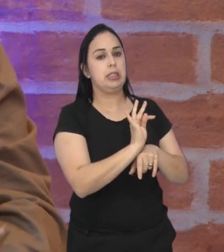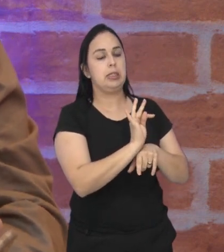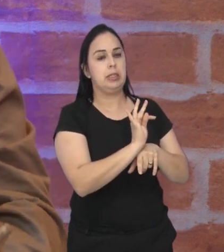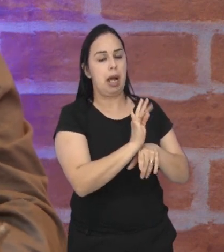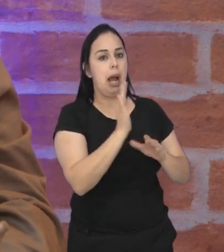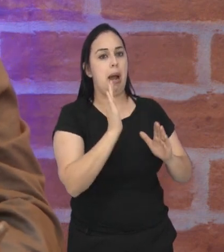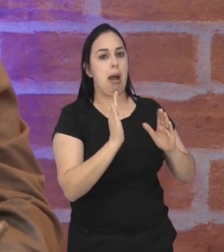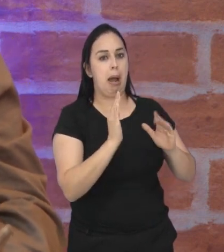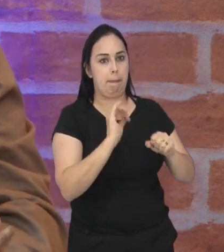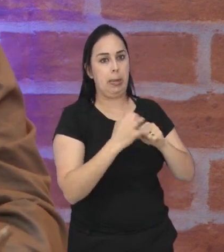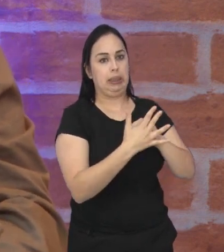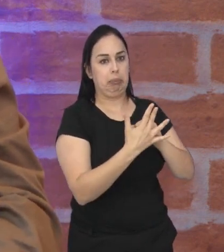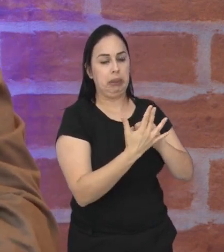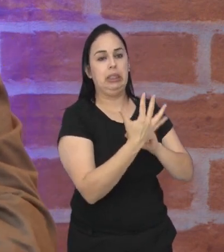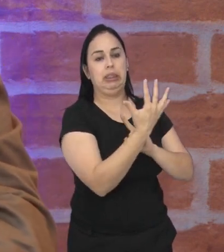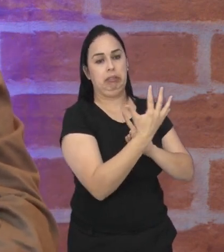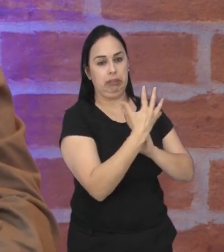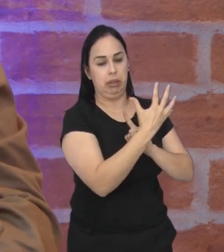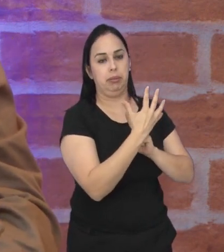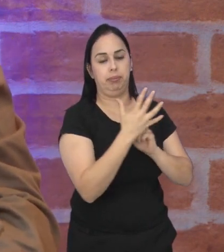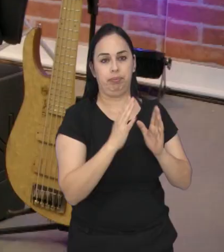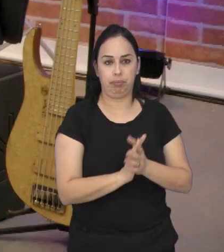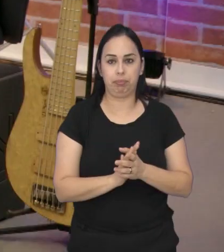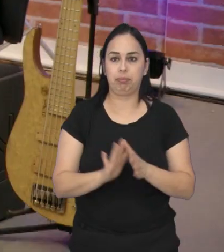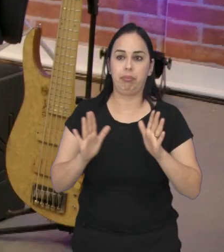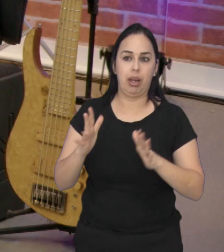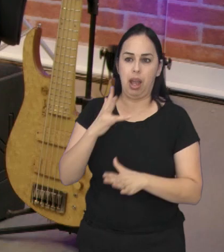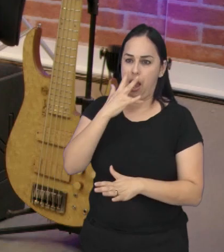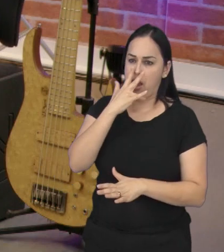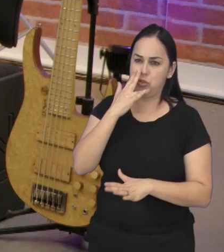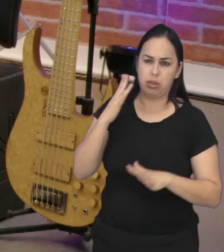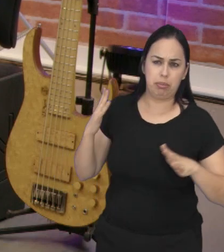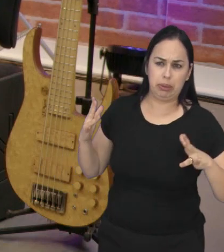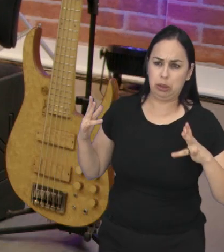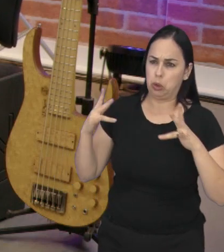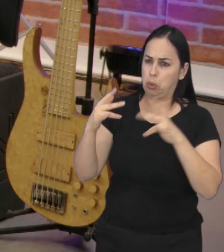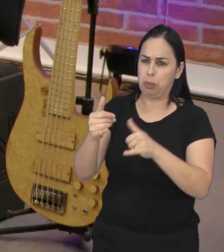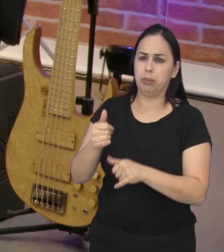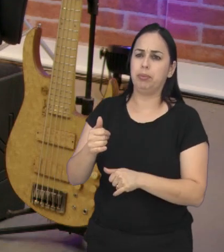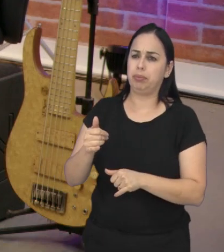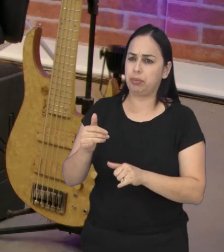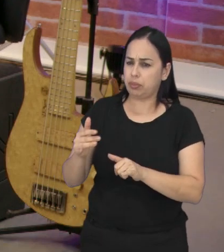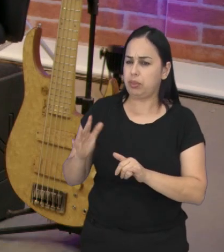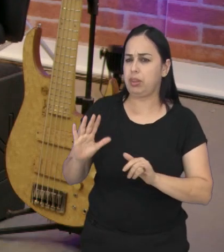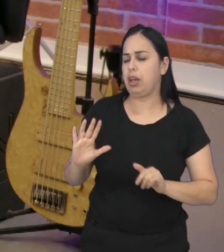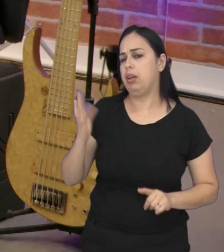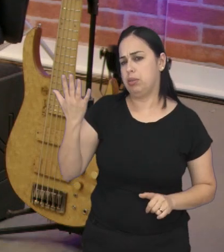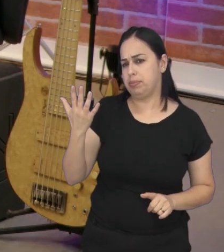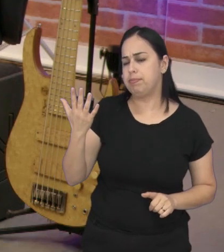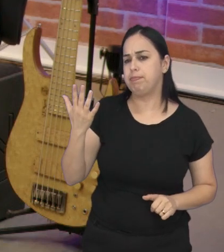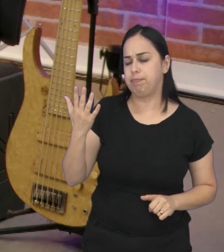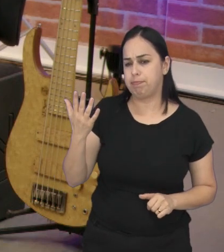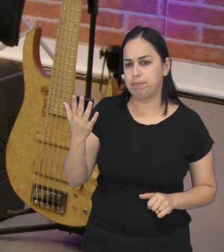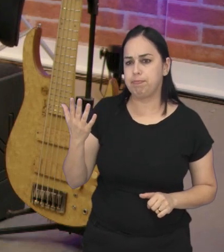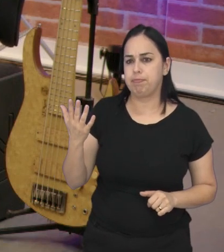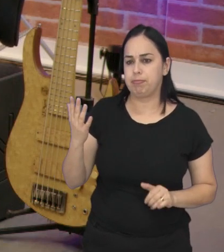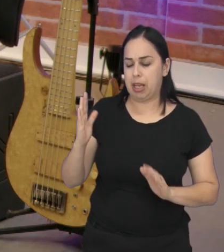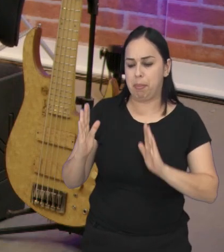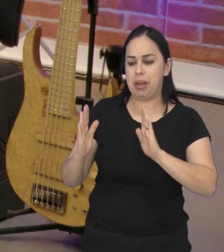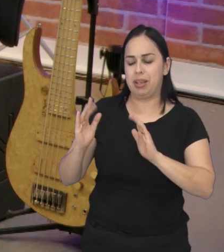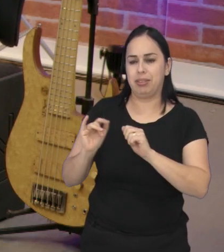Como é que foi pra vocês? Também afetou, né? Eu acho que para todo mundo, assim, a pandemia, né? No geral, não só na música, mas a pandemia, ela trouxe